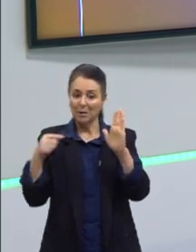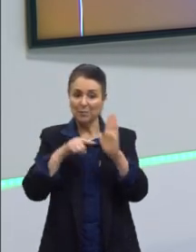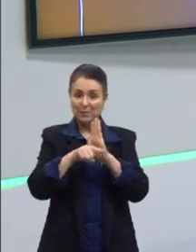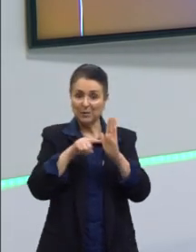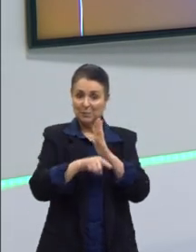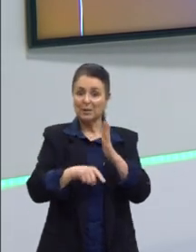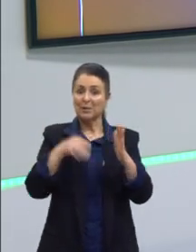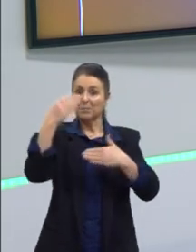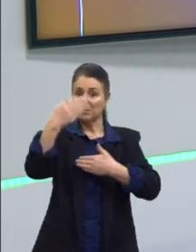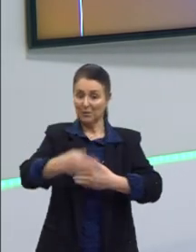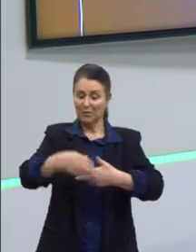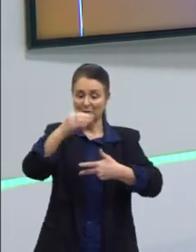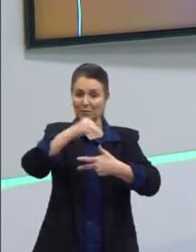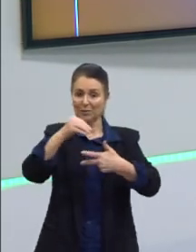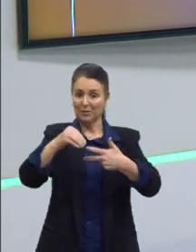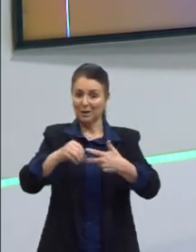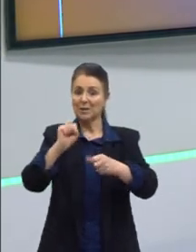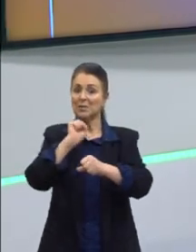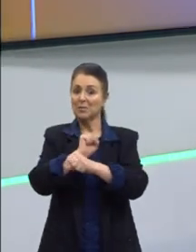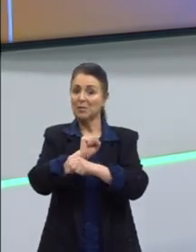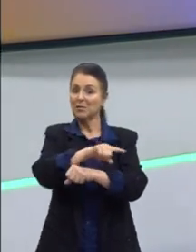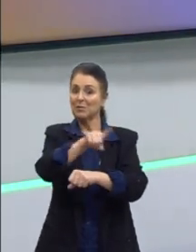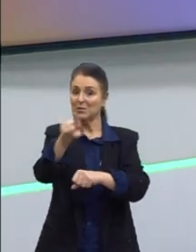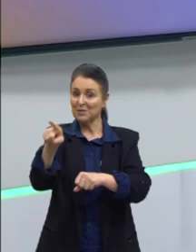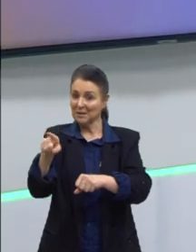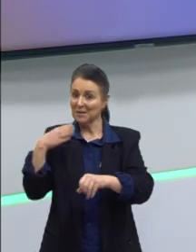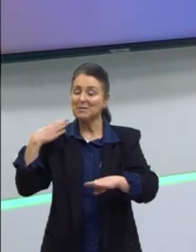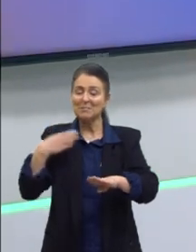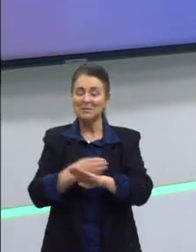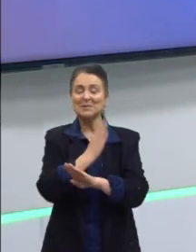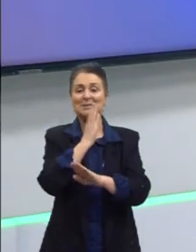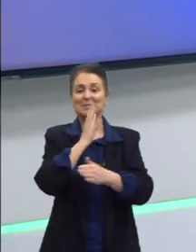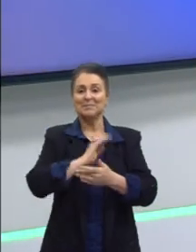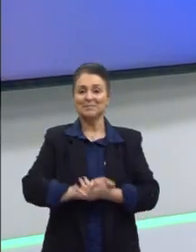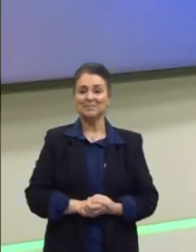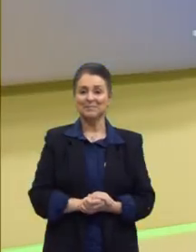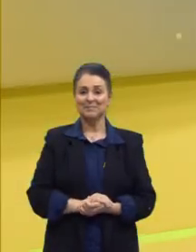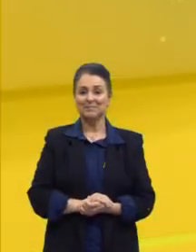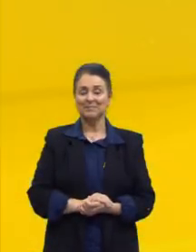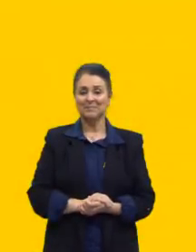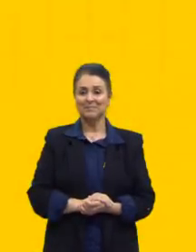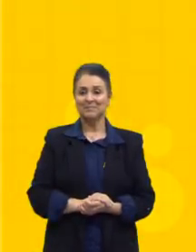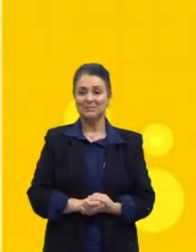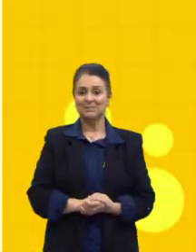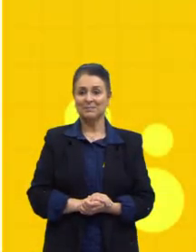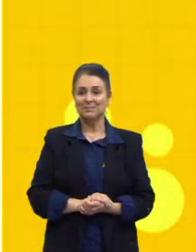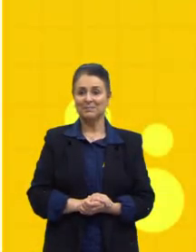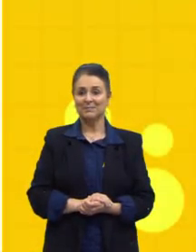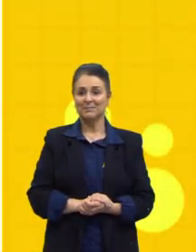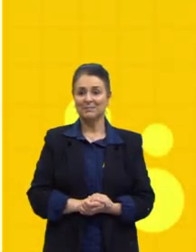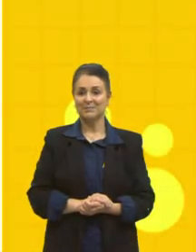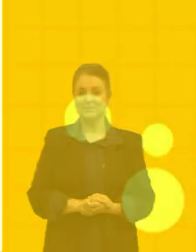aí do nosso Enem eu espero vocês lá e partiu passar lá E aí